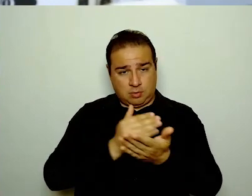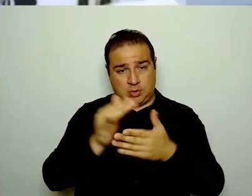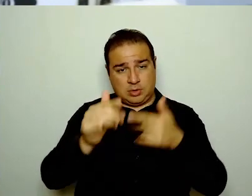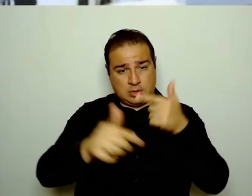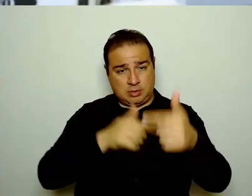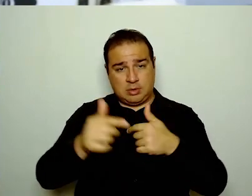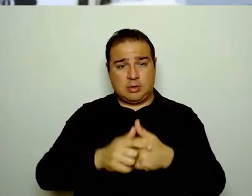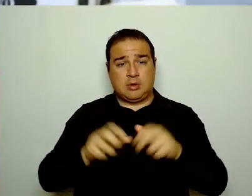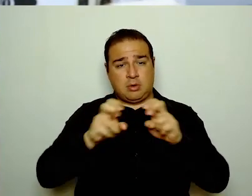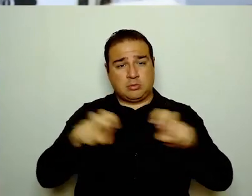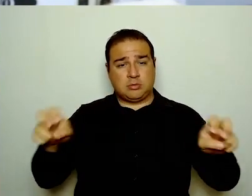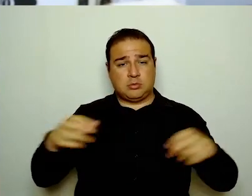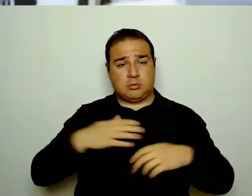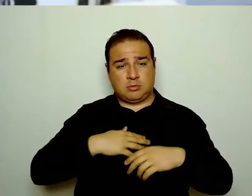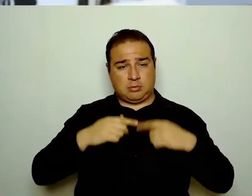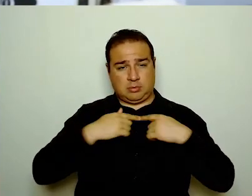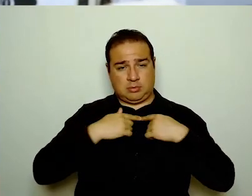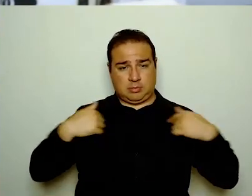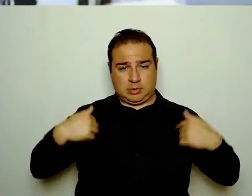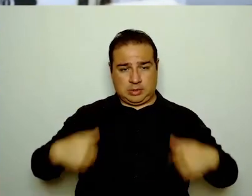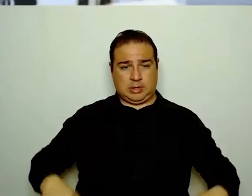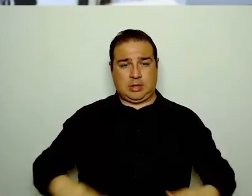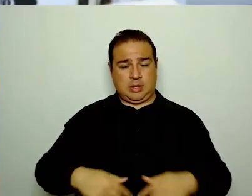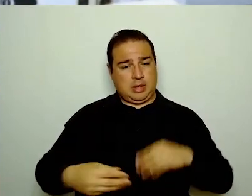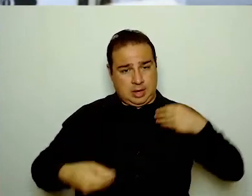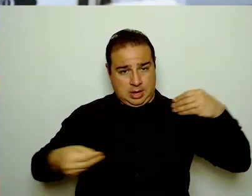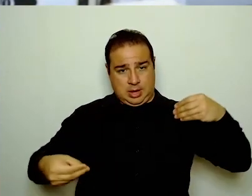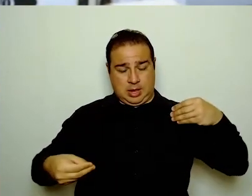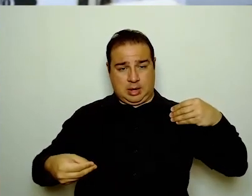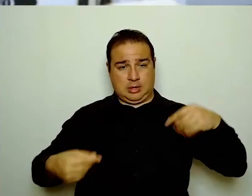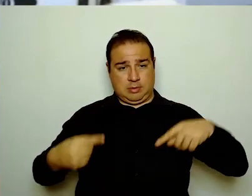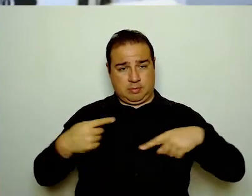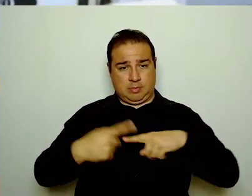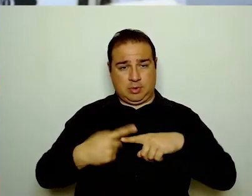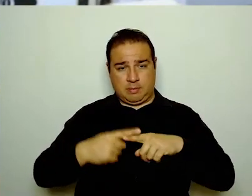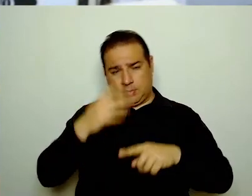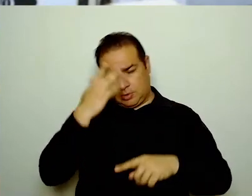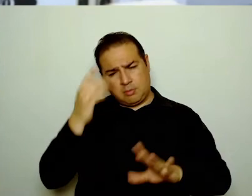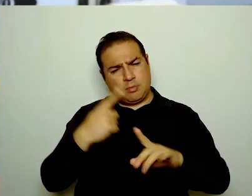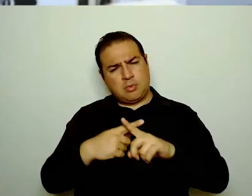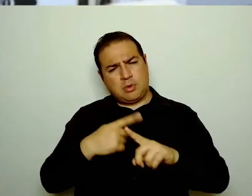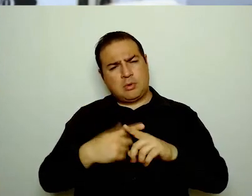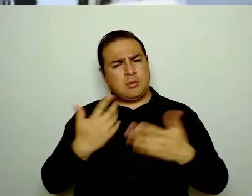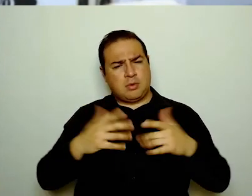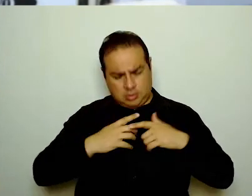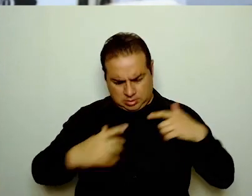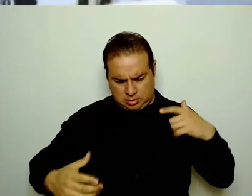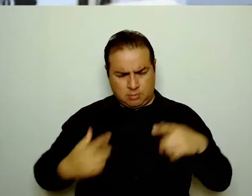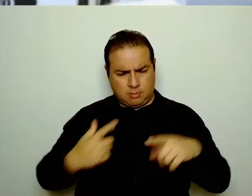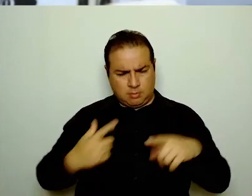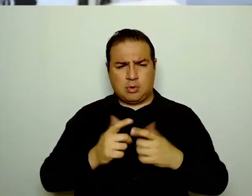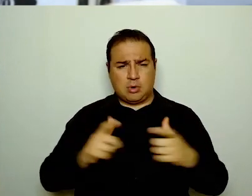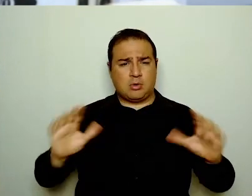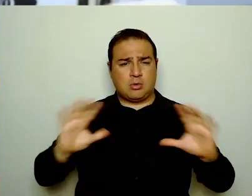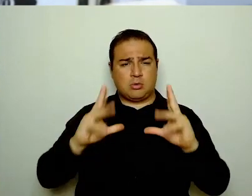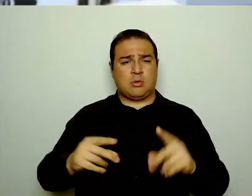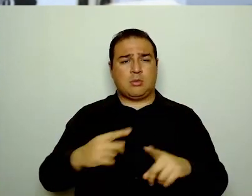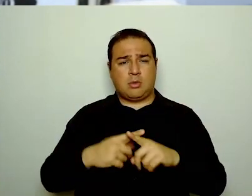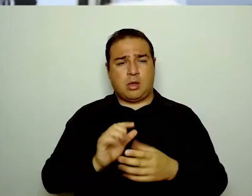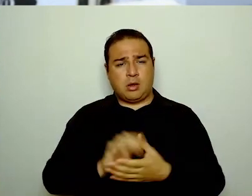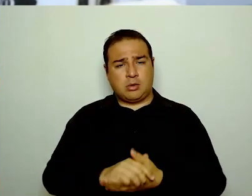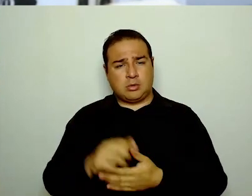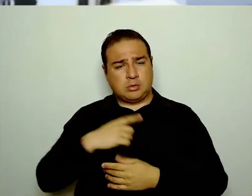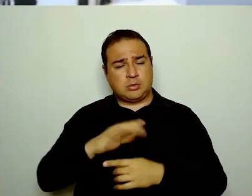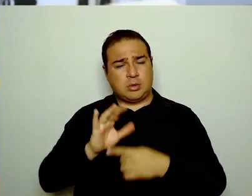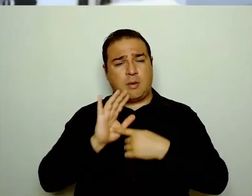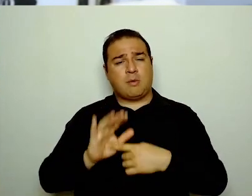sessão eleitoral para começar a desenvolver meus trabalhos, o meu título é desse tamanho. E as pessoas sempre perguntam, cara, por que seu título é maior